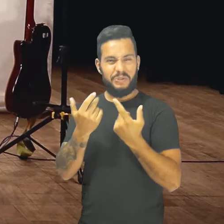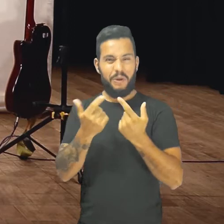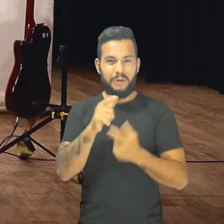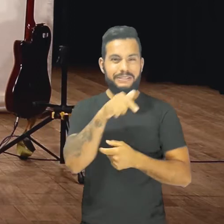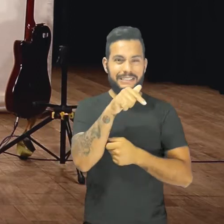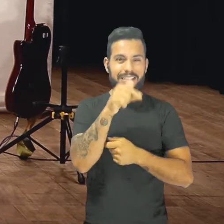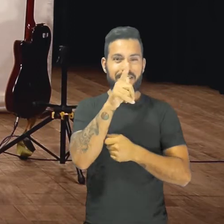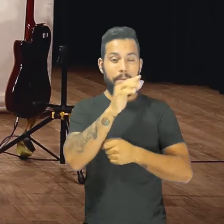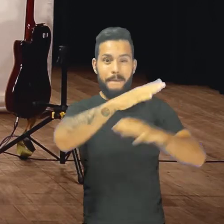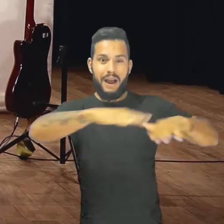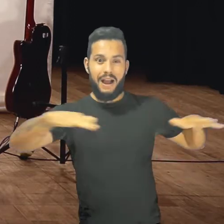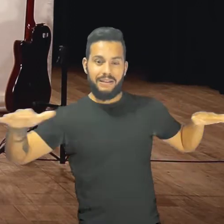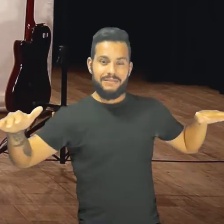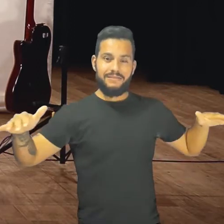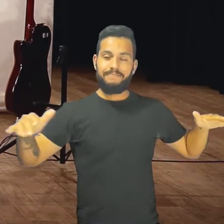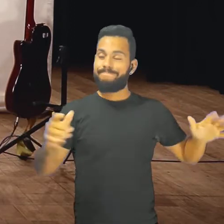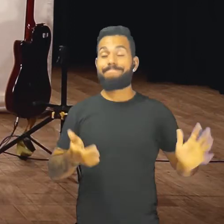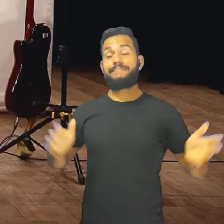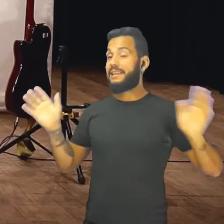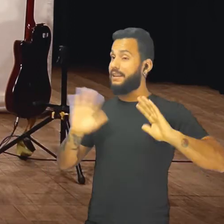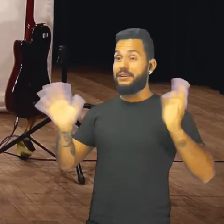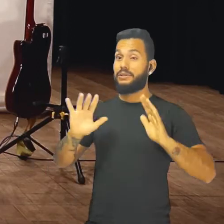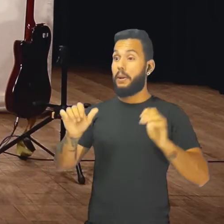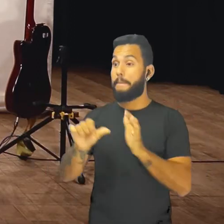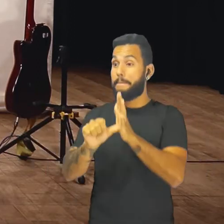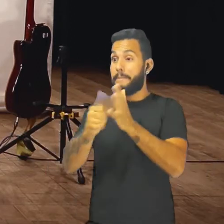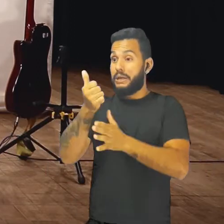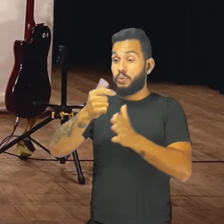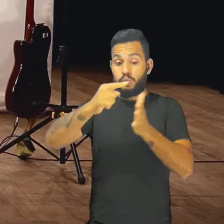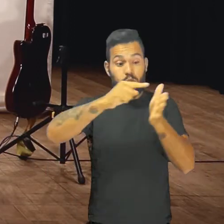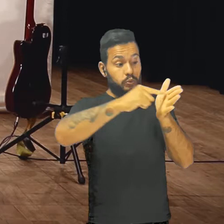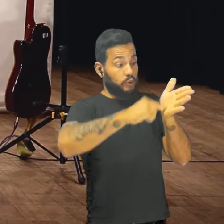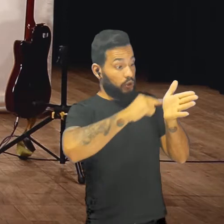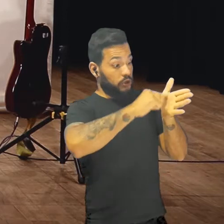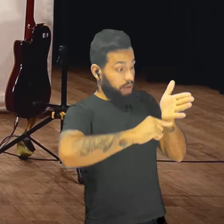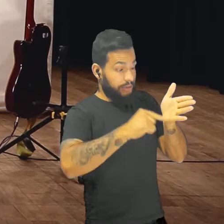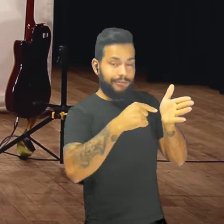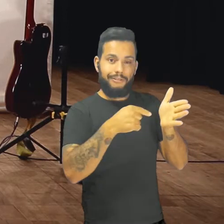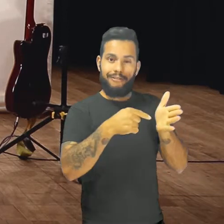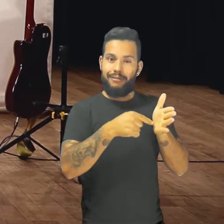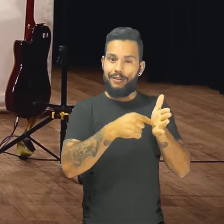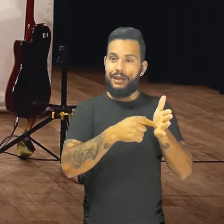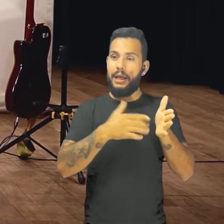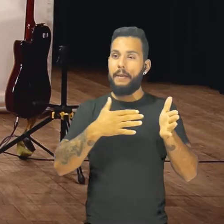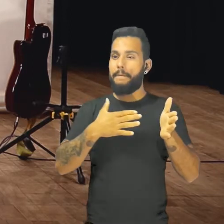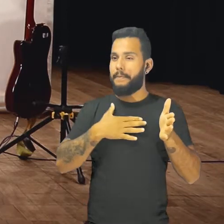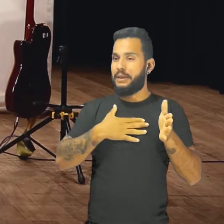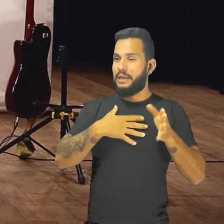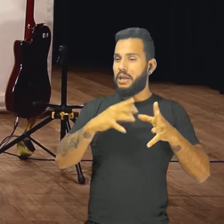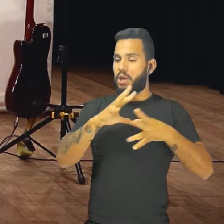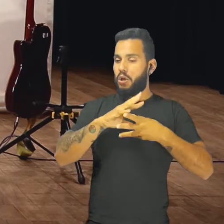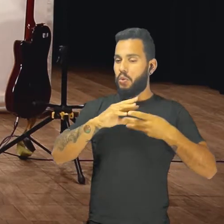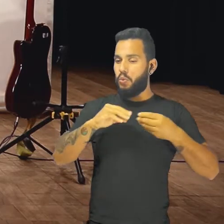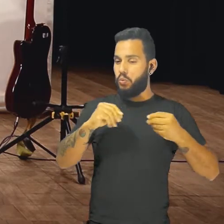não, menina, disse o seu lobo. O primeiro X está bem no cerrado. É onde se encontra a minha cura. É lá que